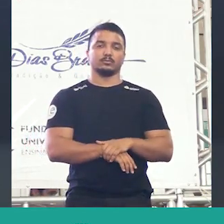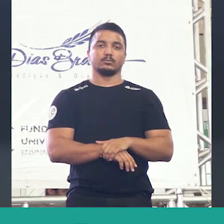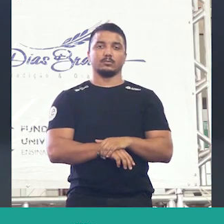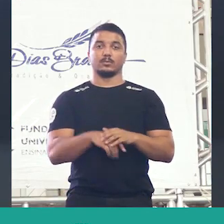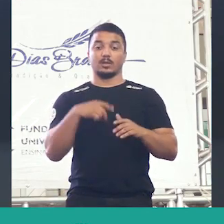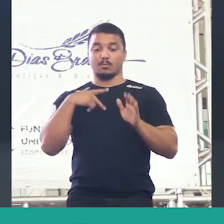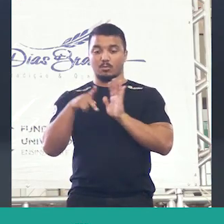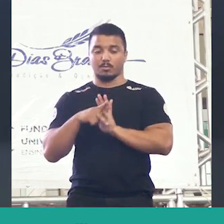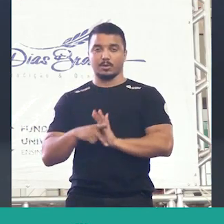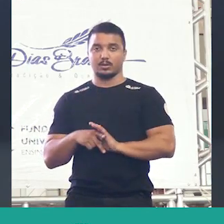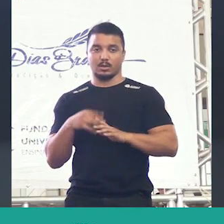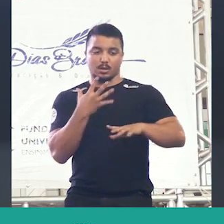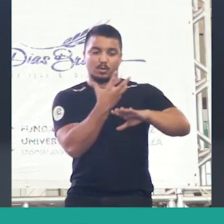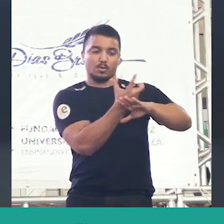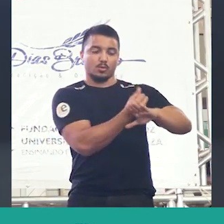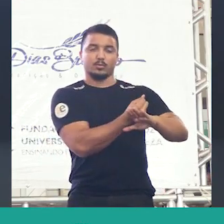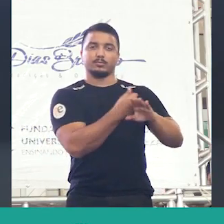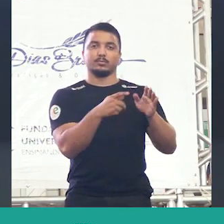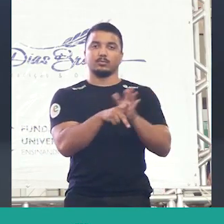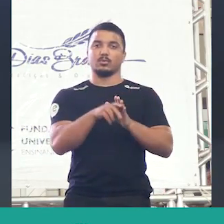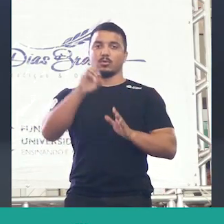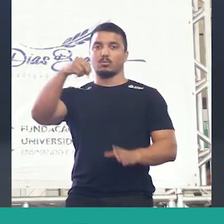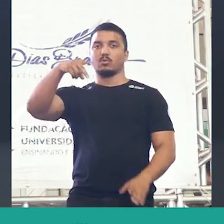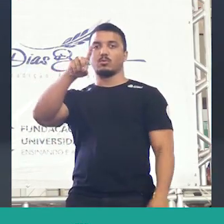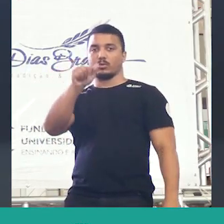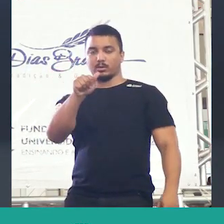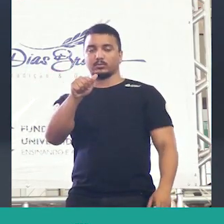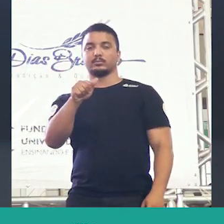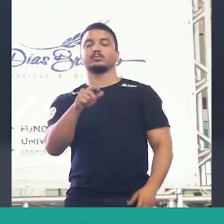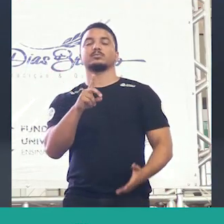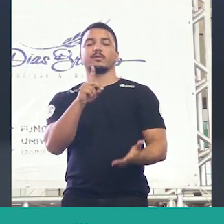suas propriedades de absorção e reflexão das ondas.